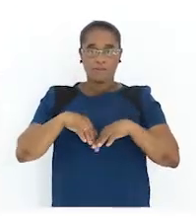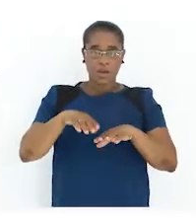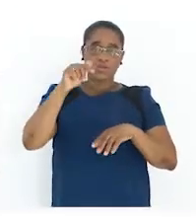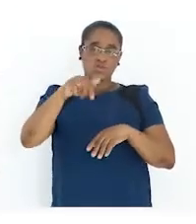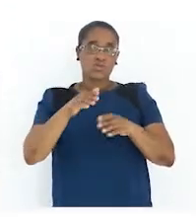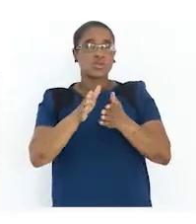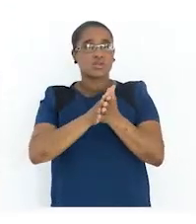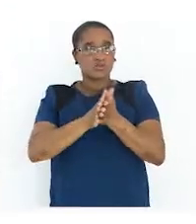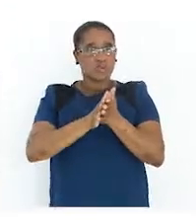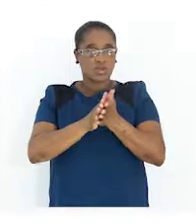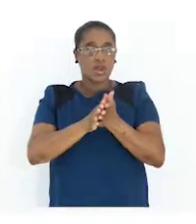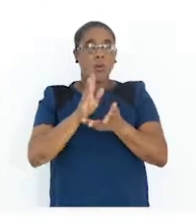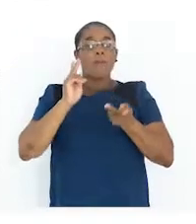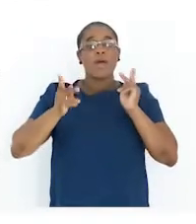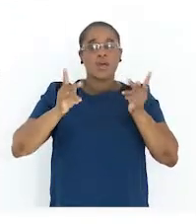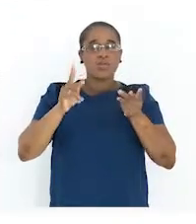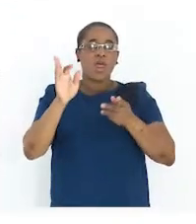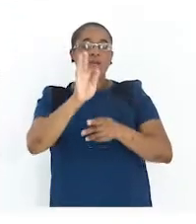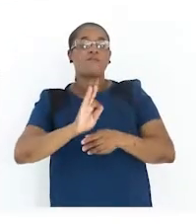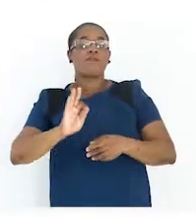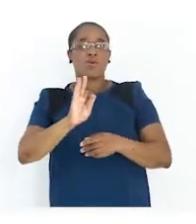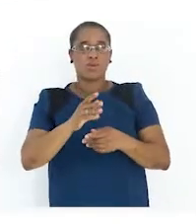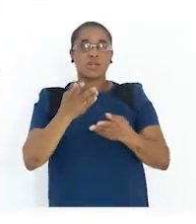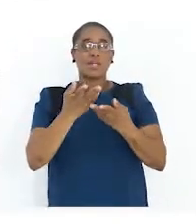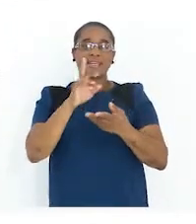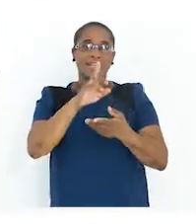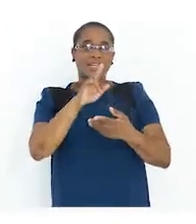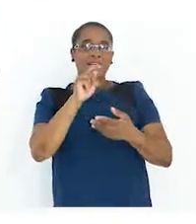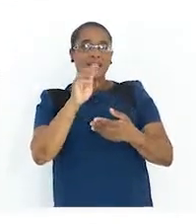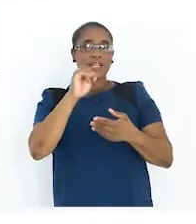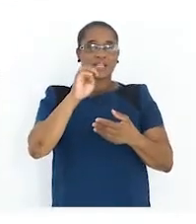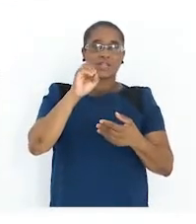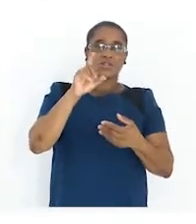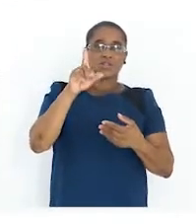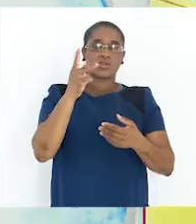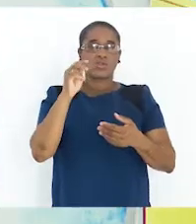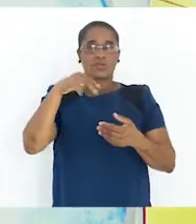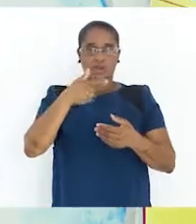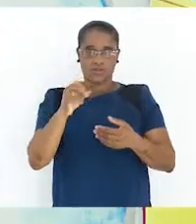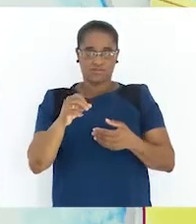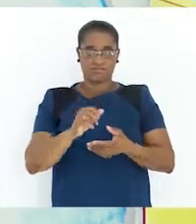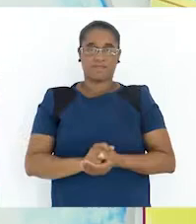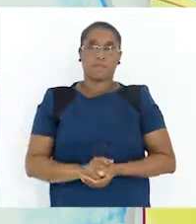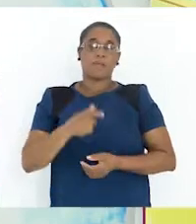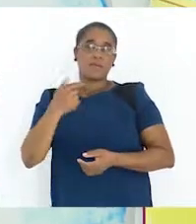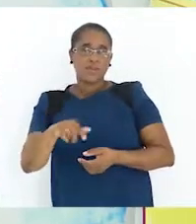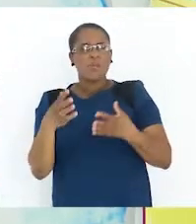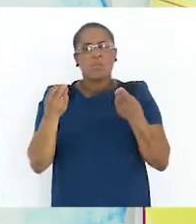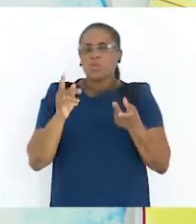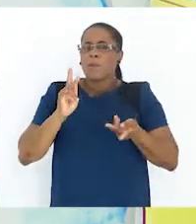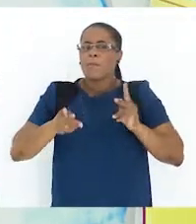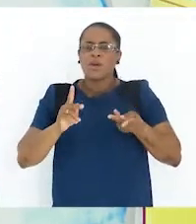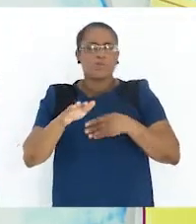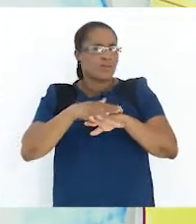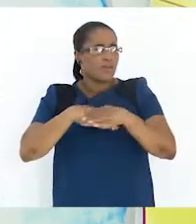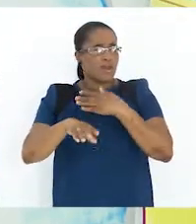um método, a fórmula resolvente. Bom, existem vários métodos para resolver uma